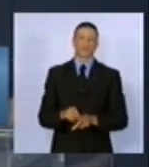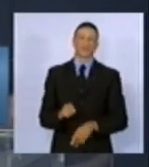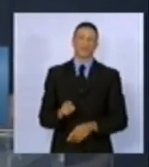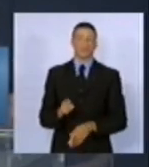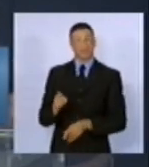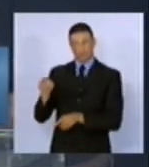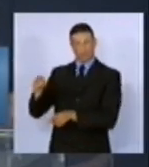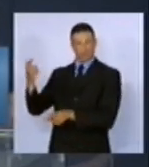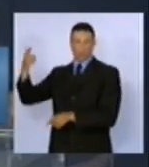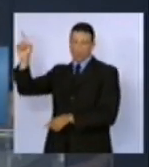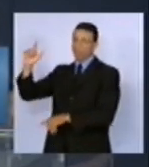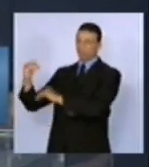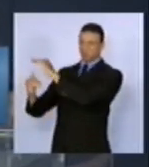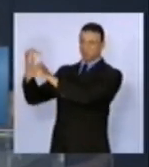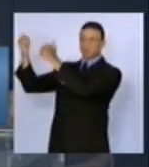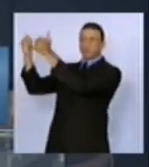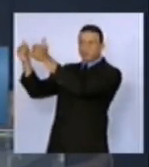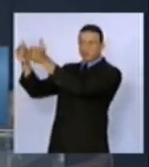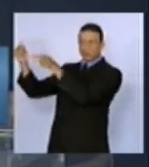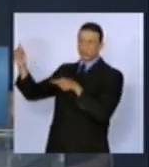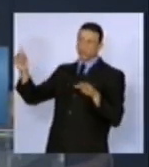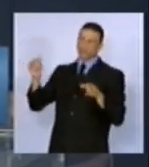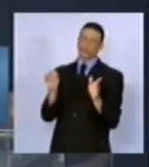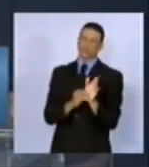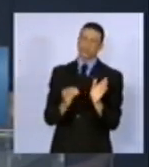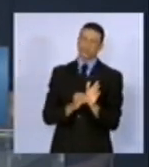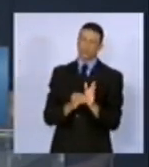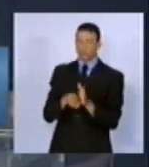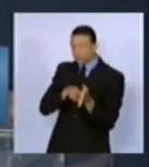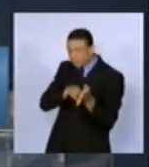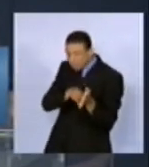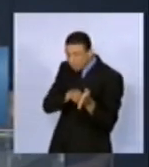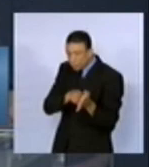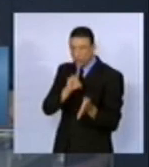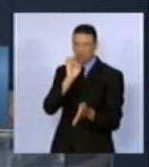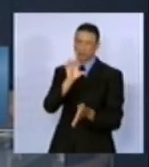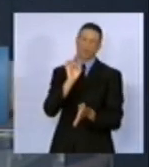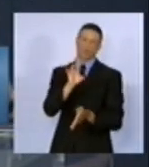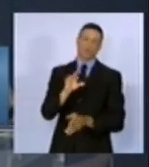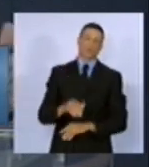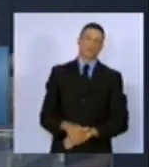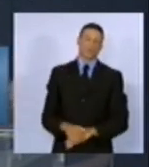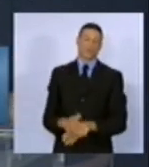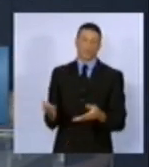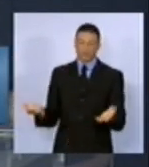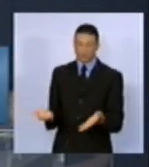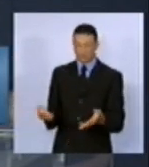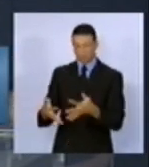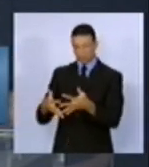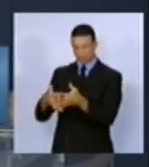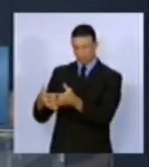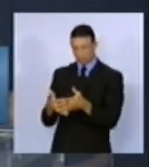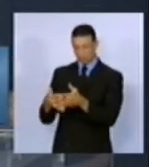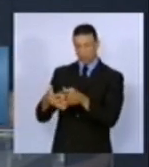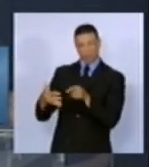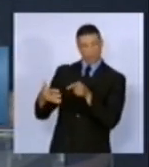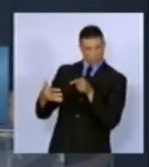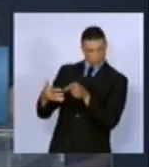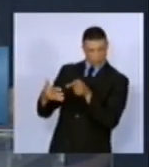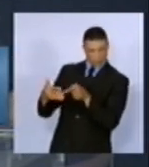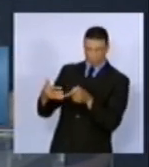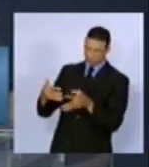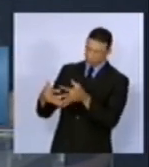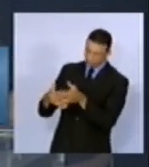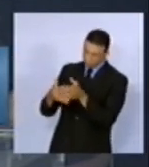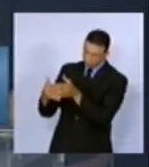bem sucedida mas está apenas a nível de pesquisa tu és uma máquina convencional também